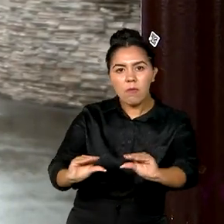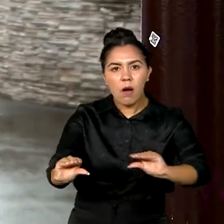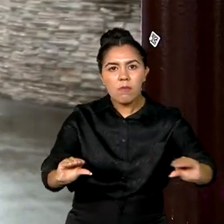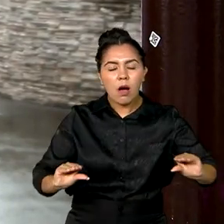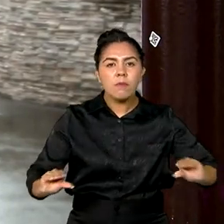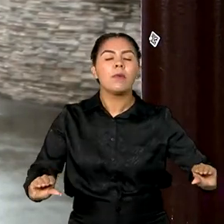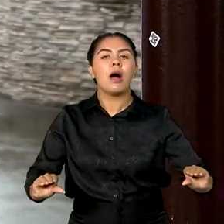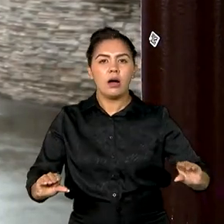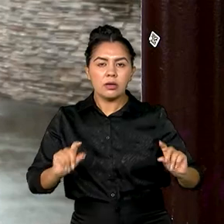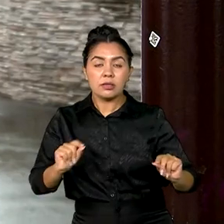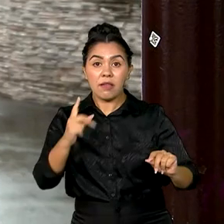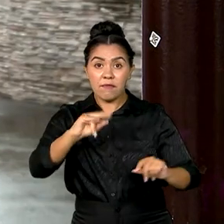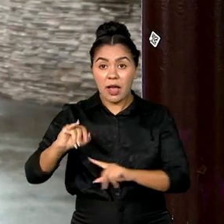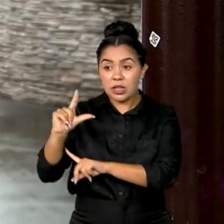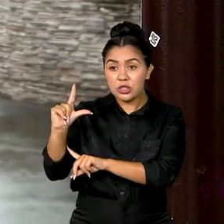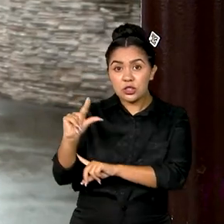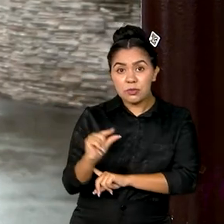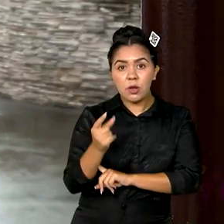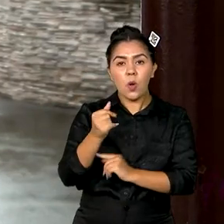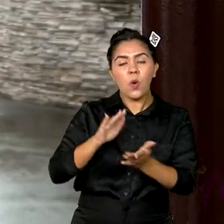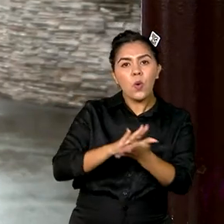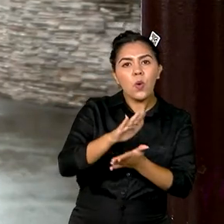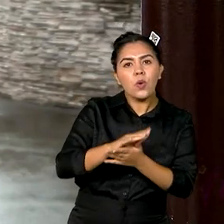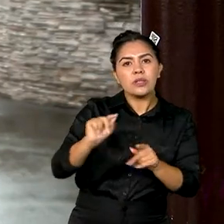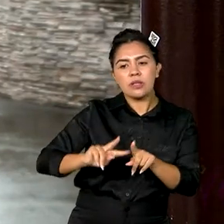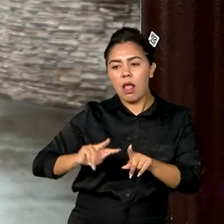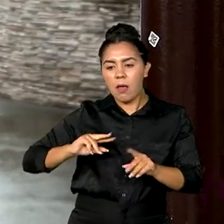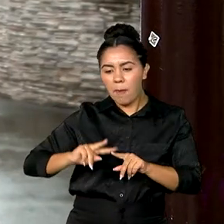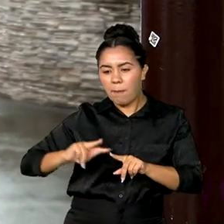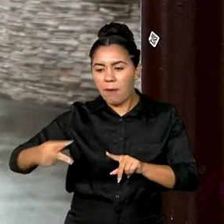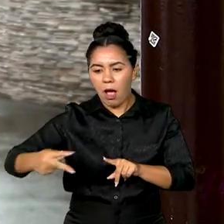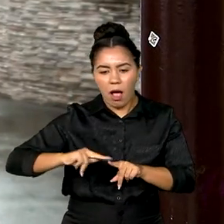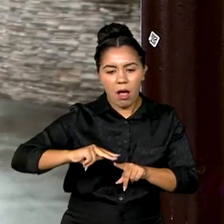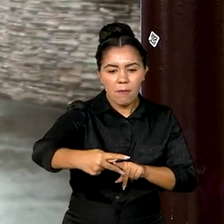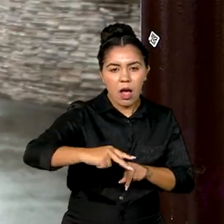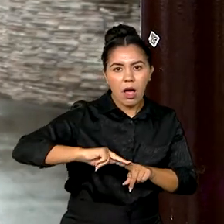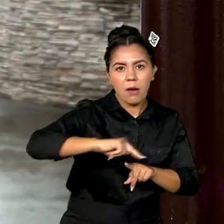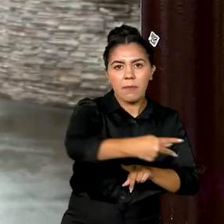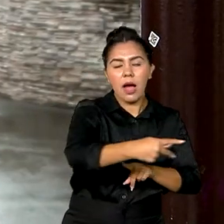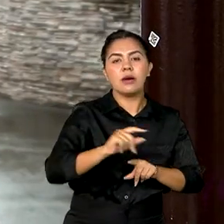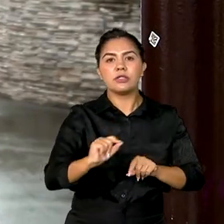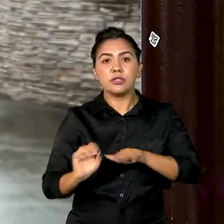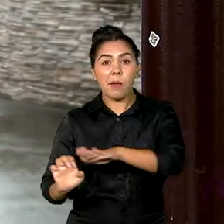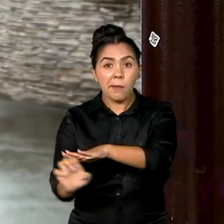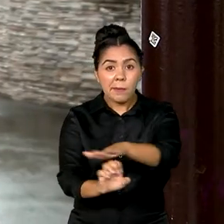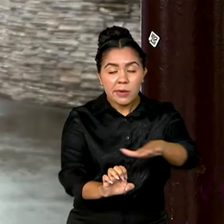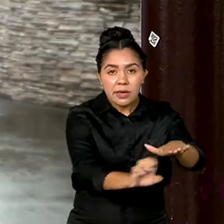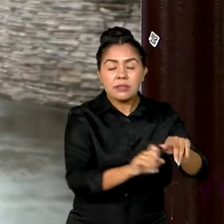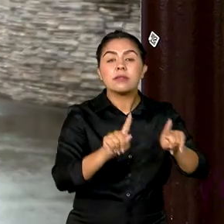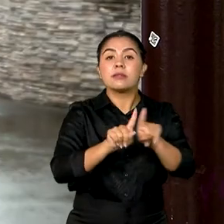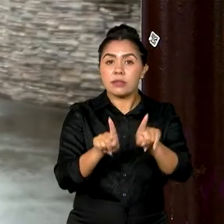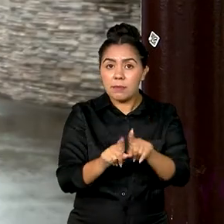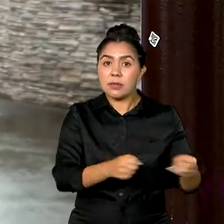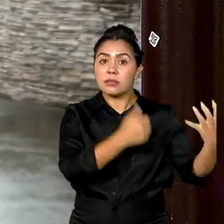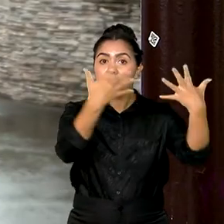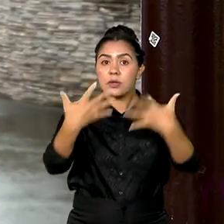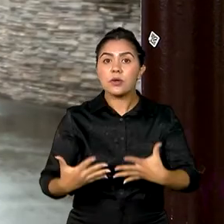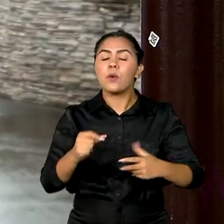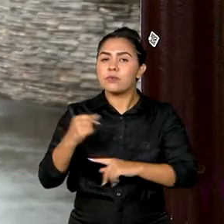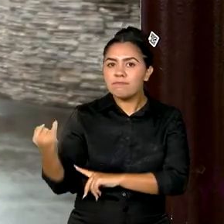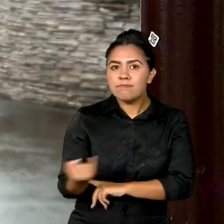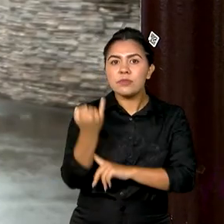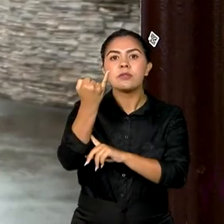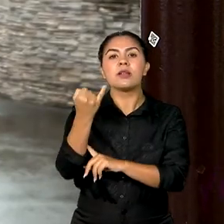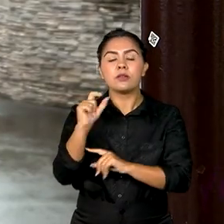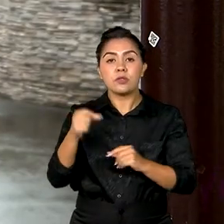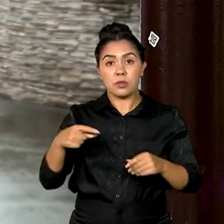locais que vão reduzir os custos de transação de pequenas e médias empresas. O presidente destacou ainda a importância do novo